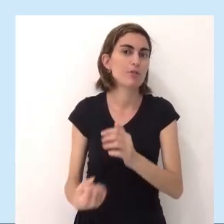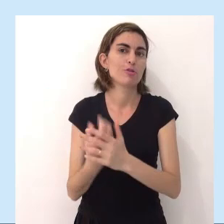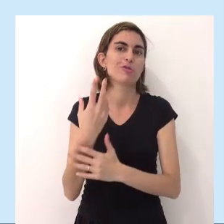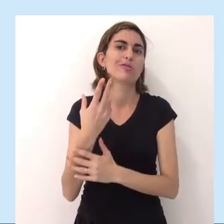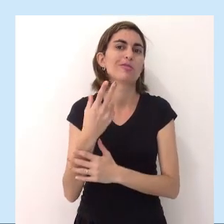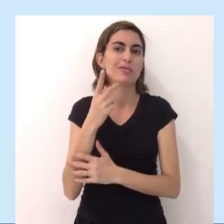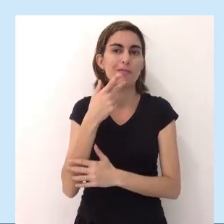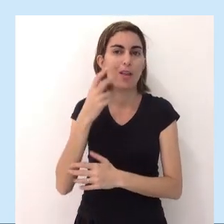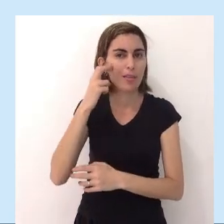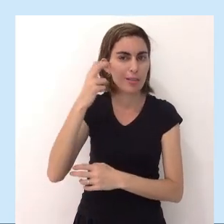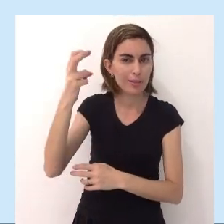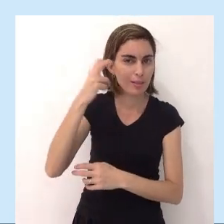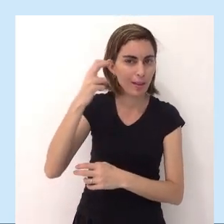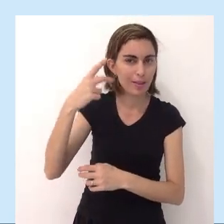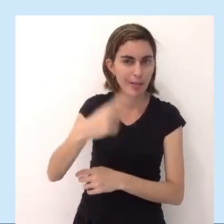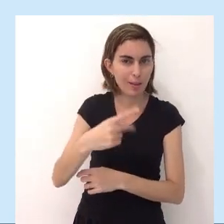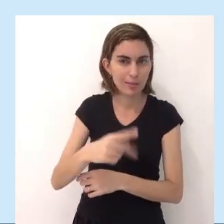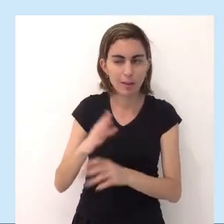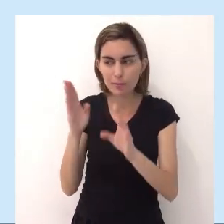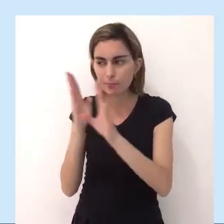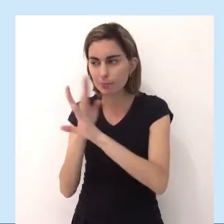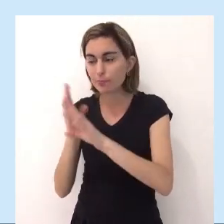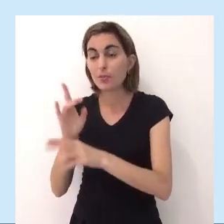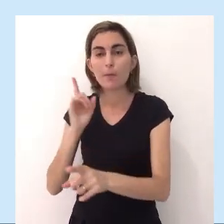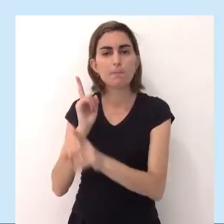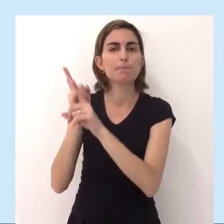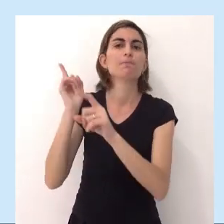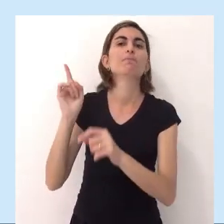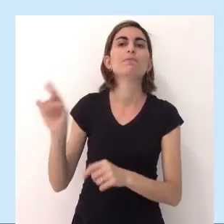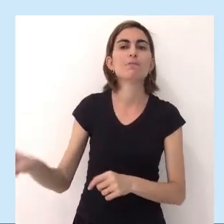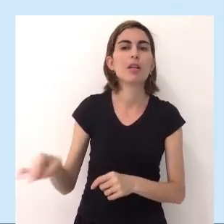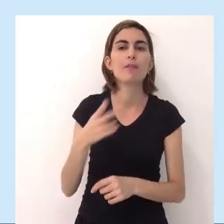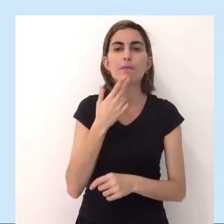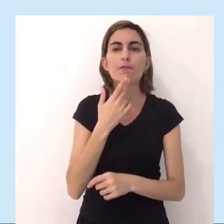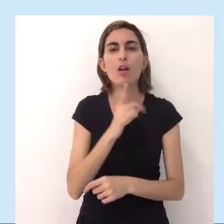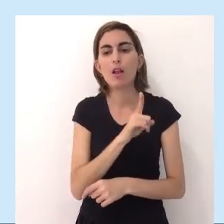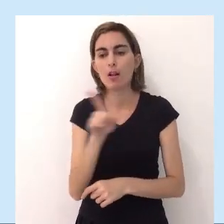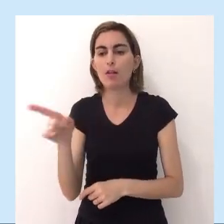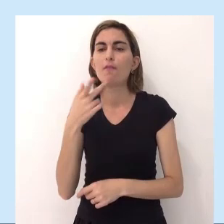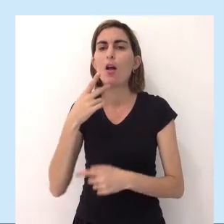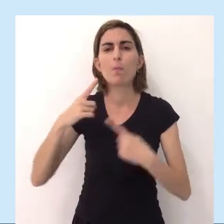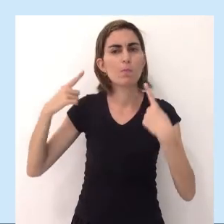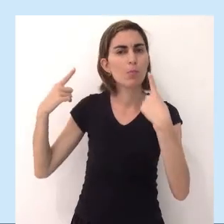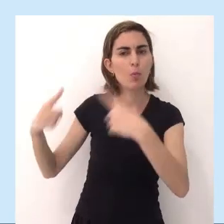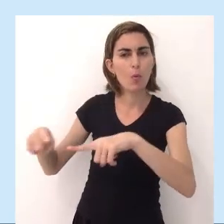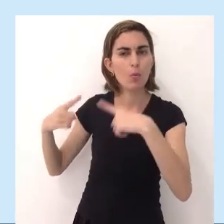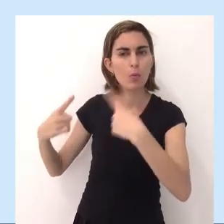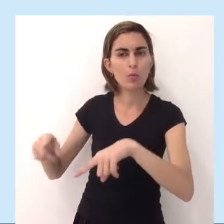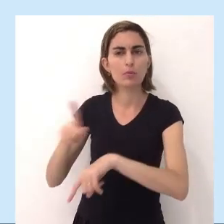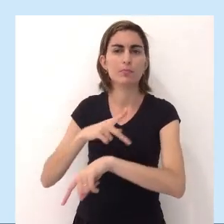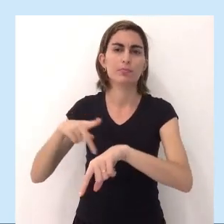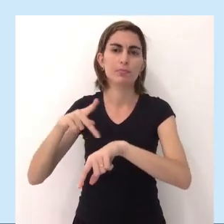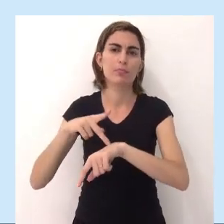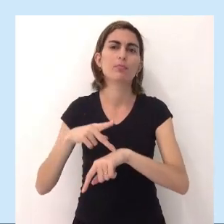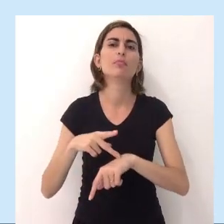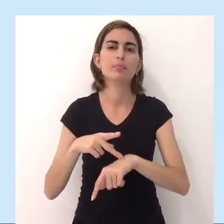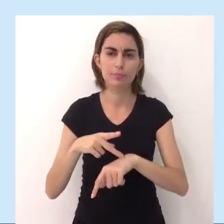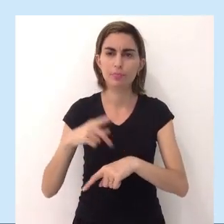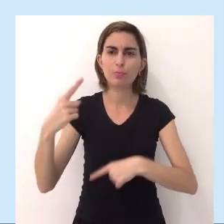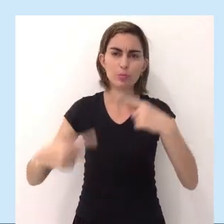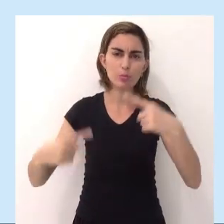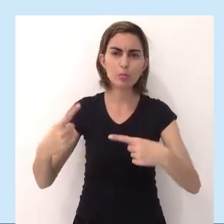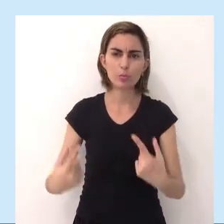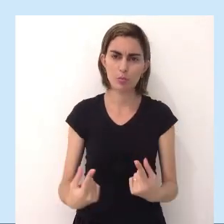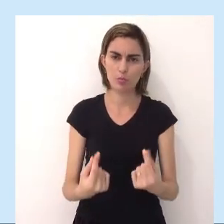também o serviço de inteligência deles, tá? Detectada por eles, eles iam lá e atacavam esses países, tá? Adotavam